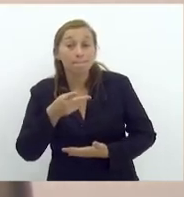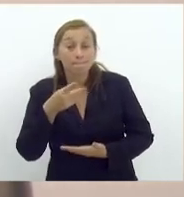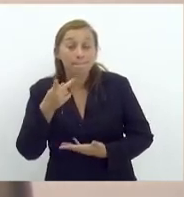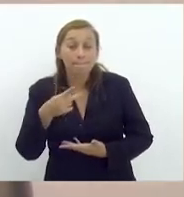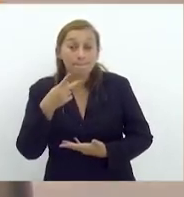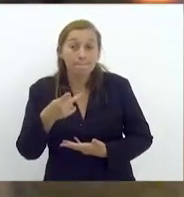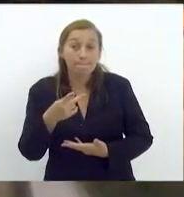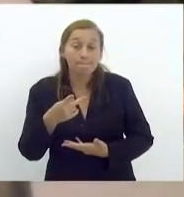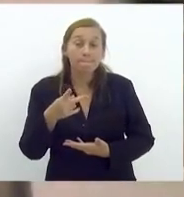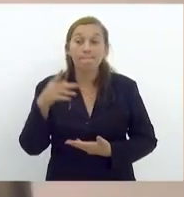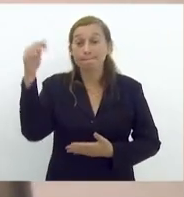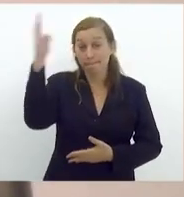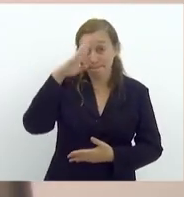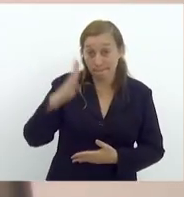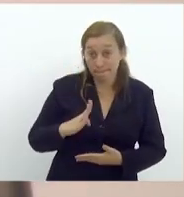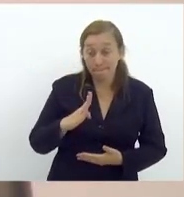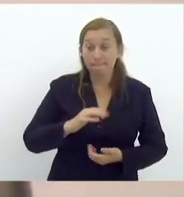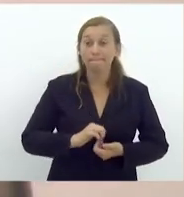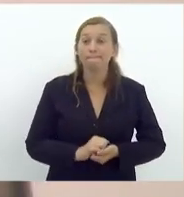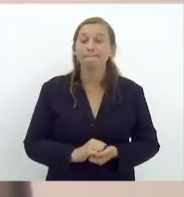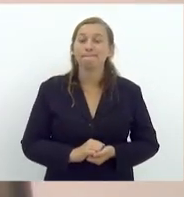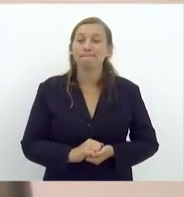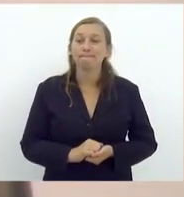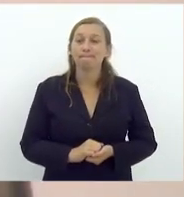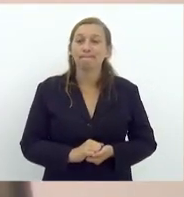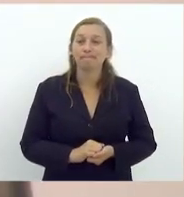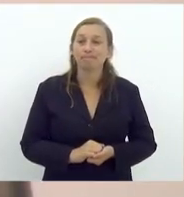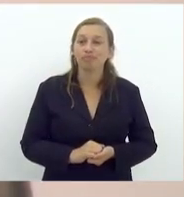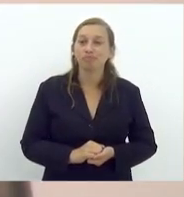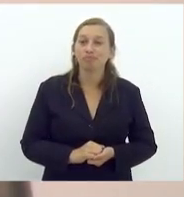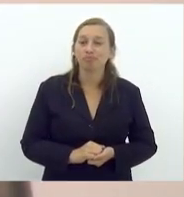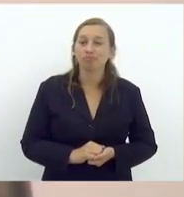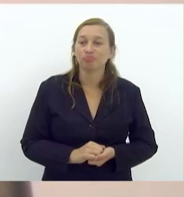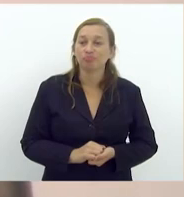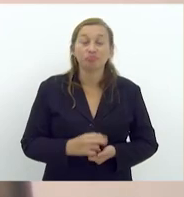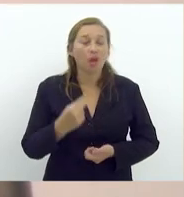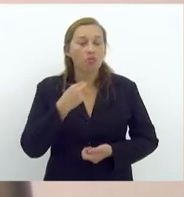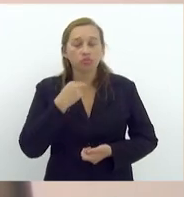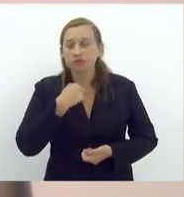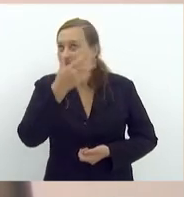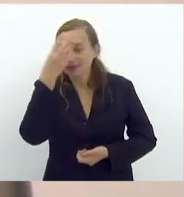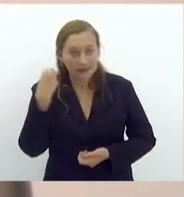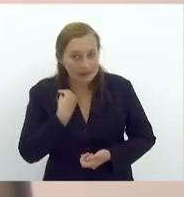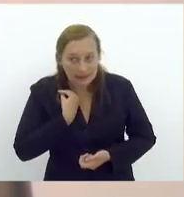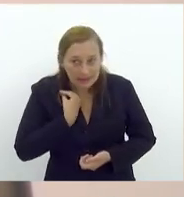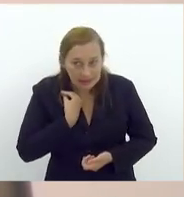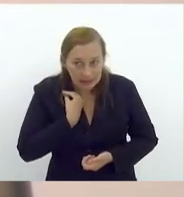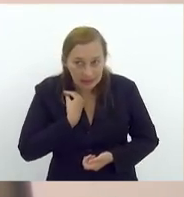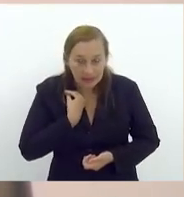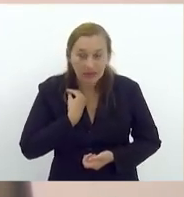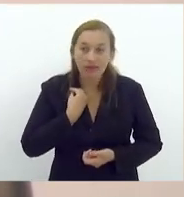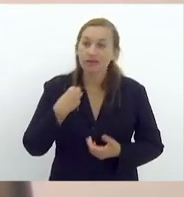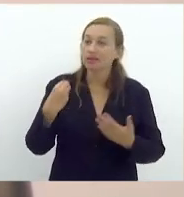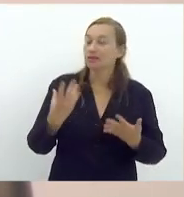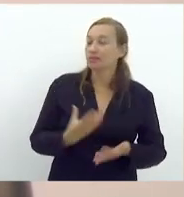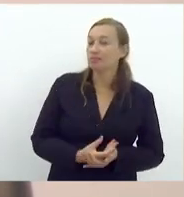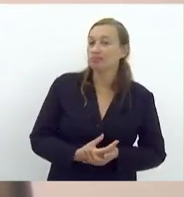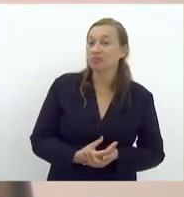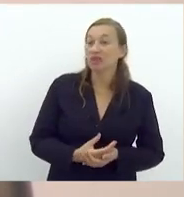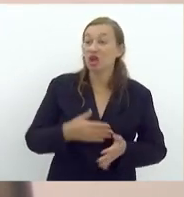do Brasil né que a gente não podemos esquecer o nosso saudoso